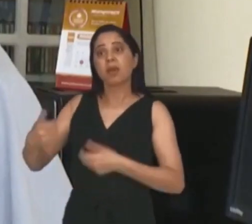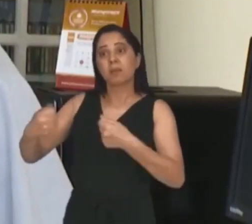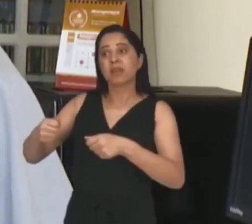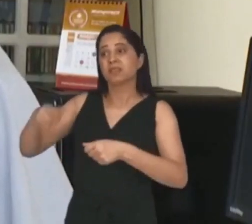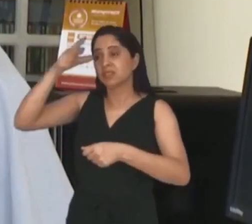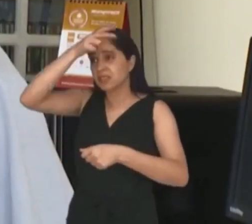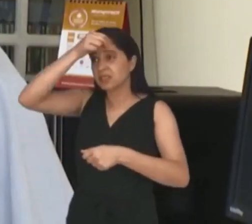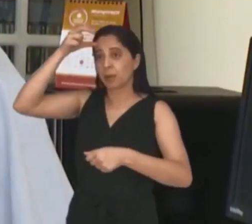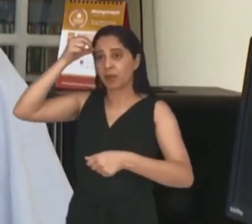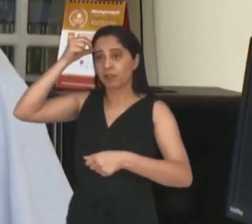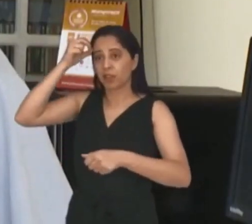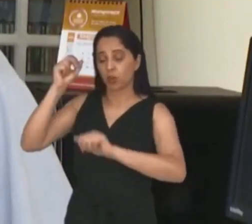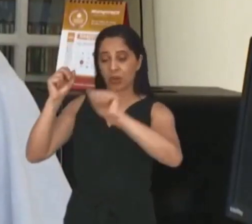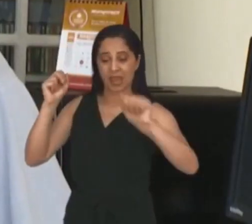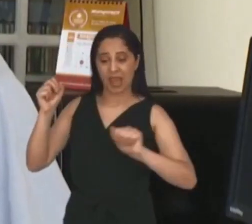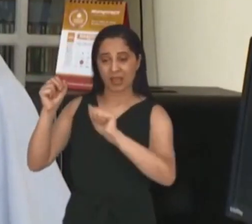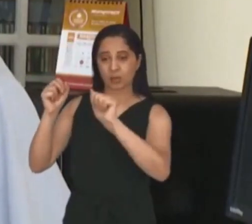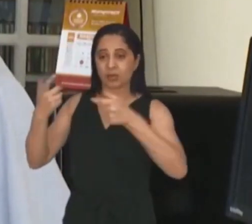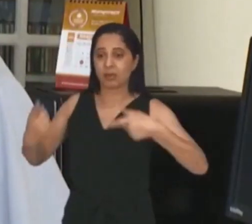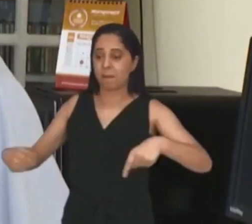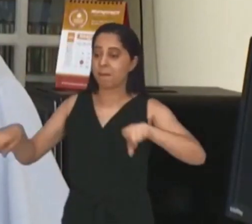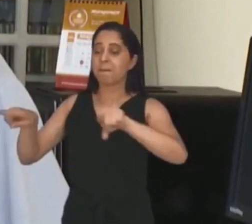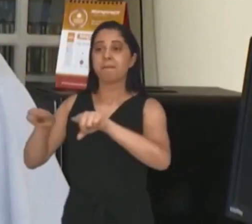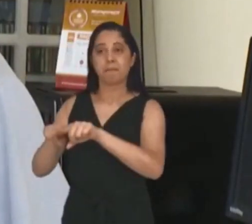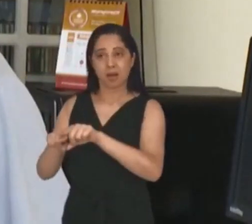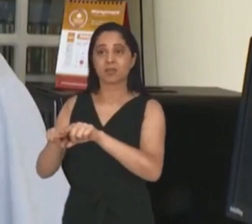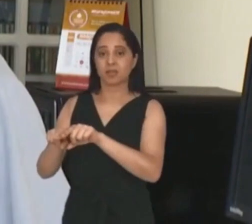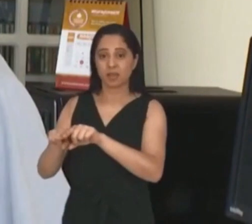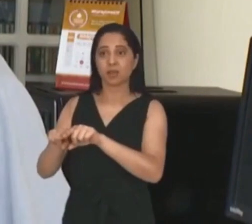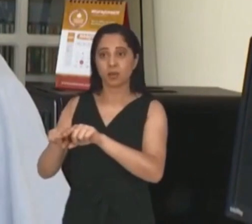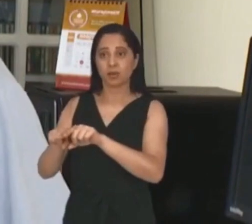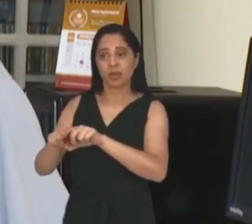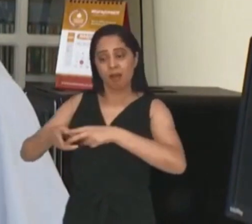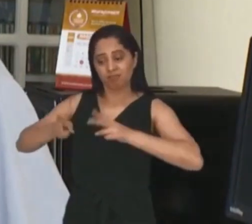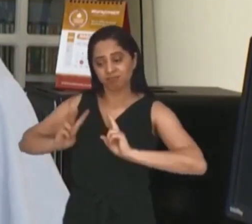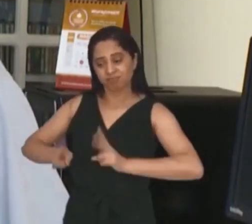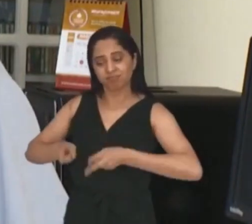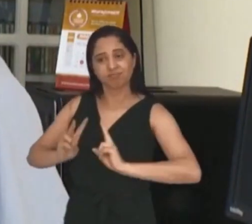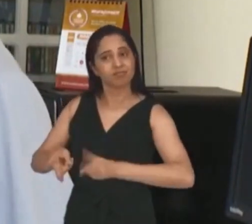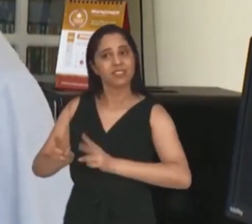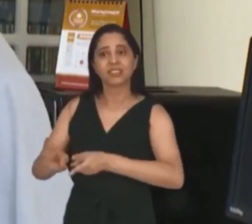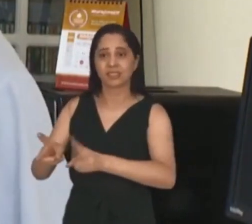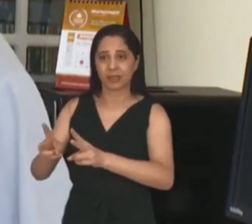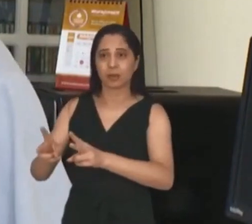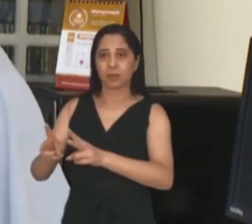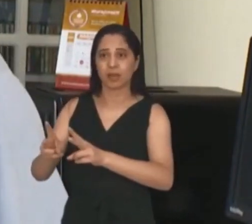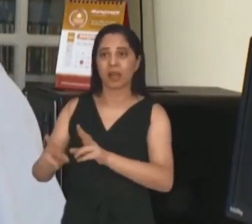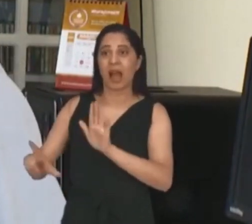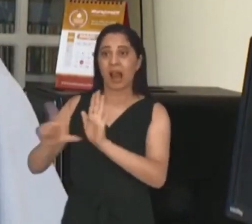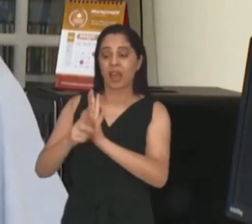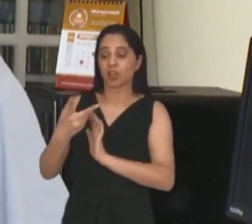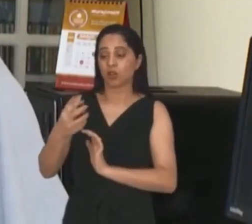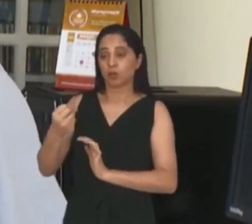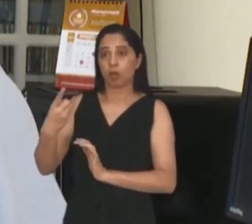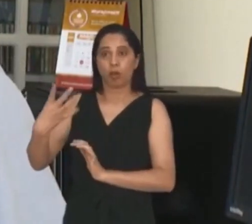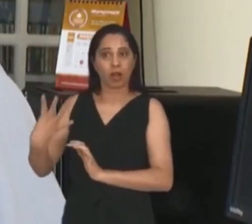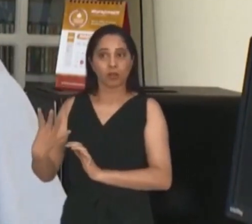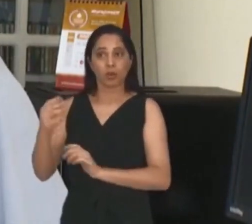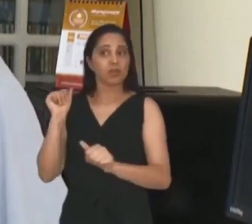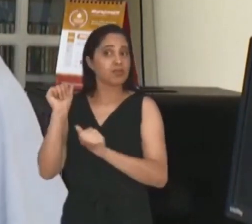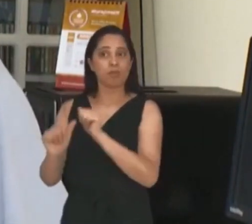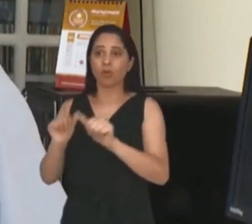né? Nós não existimos, nós, ONGs, aliás, OSCs, né, a Organização da Sociedade Civil, a partir da mudança da